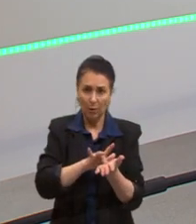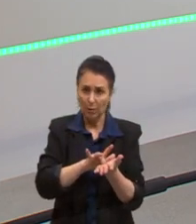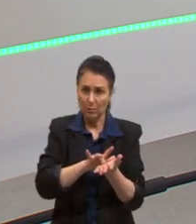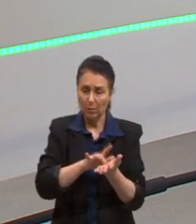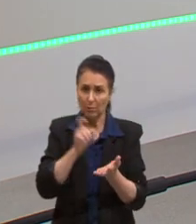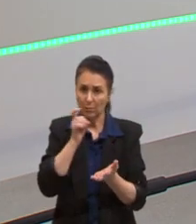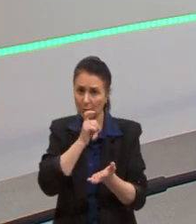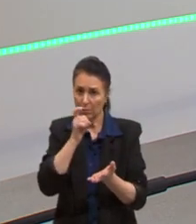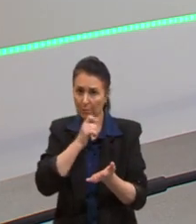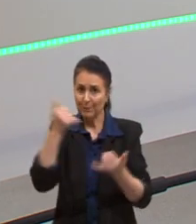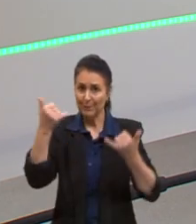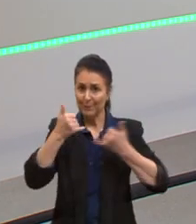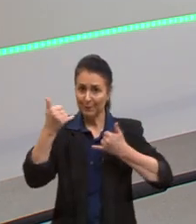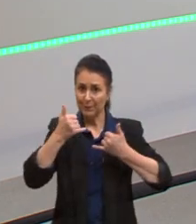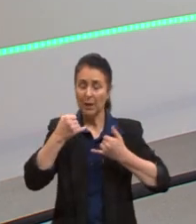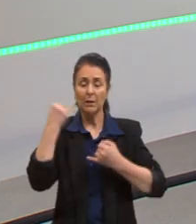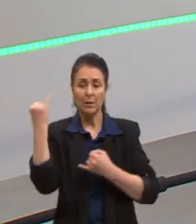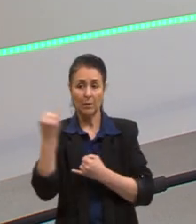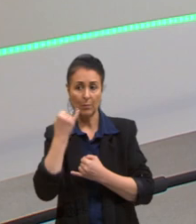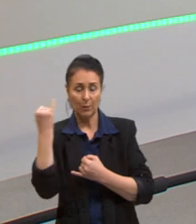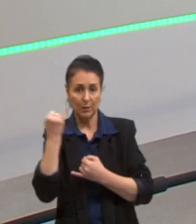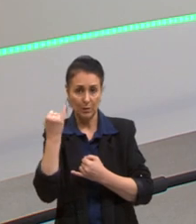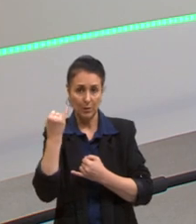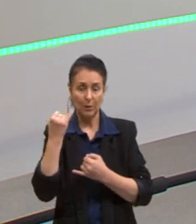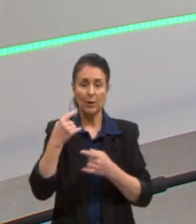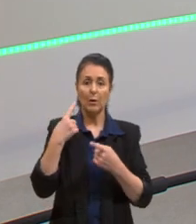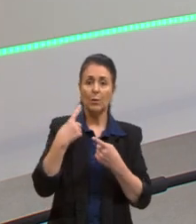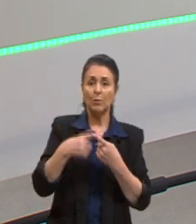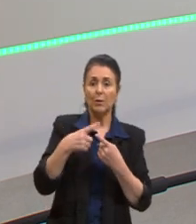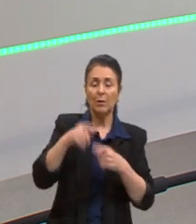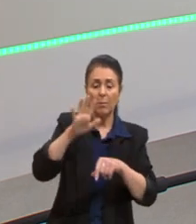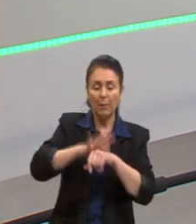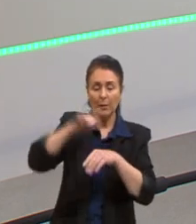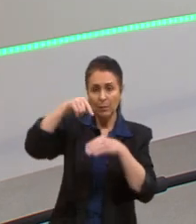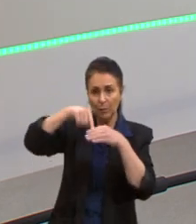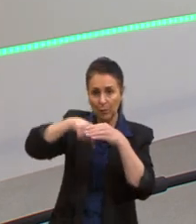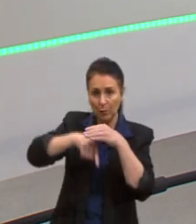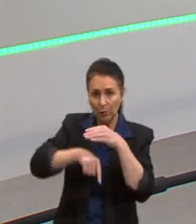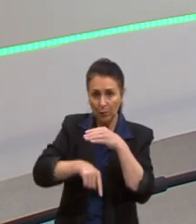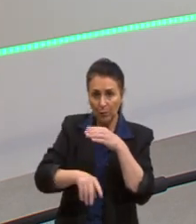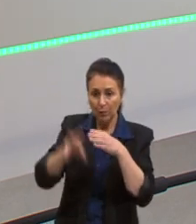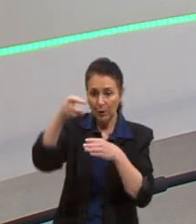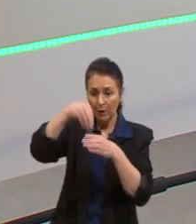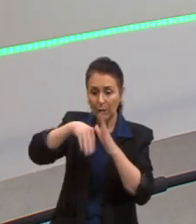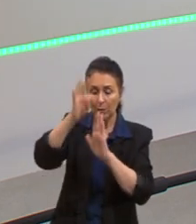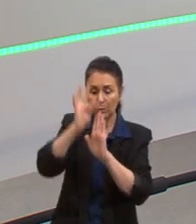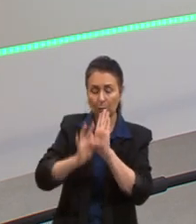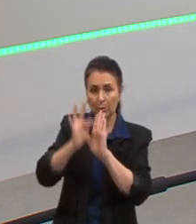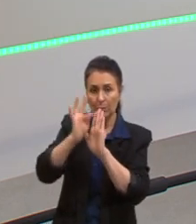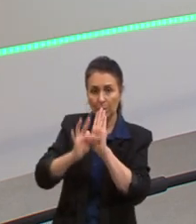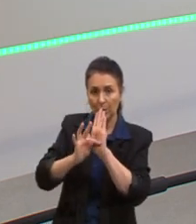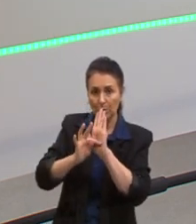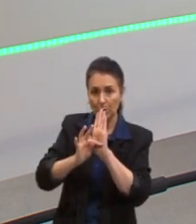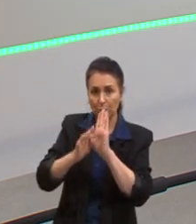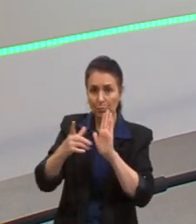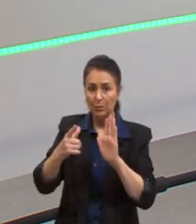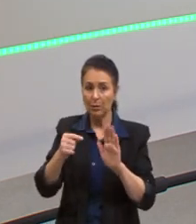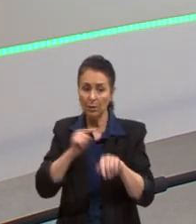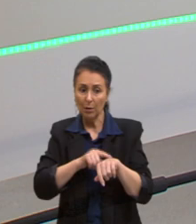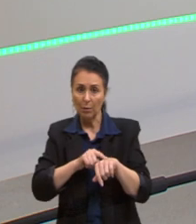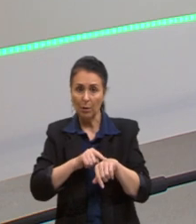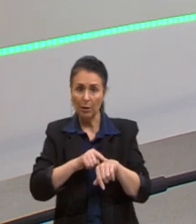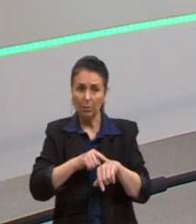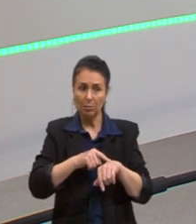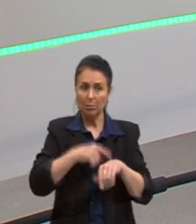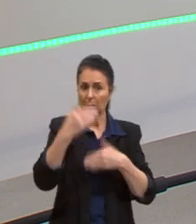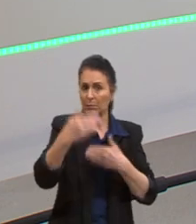são mentirosas e que vão trazer informações para que eu consiga fazer uma leitura mais aprofundada dentro daquele texto que eu vou estar defronte na hora